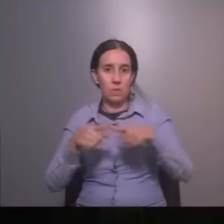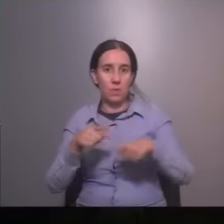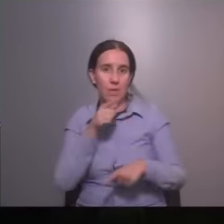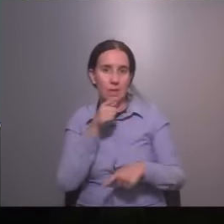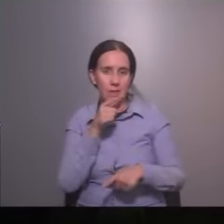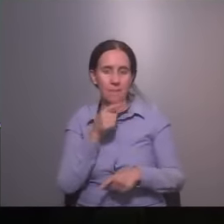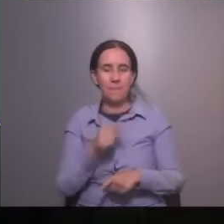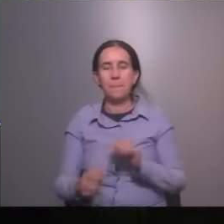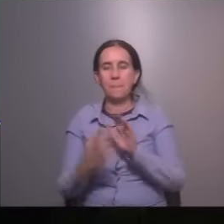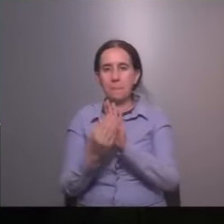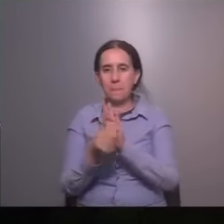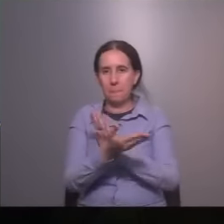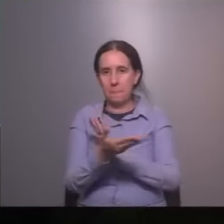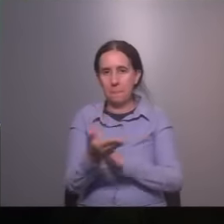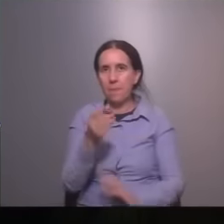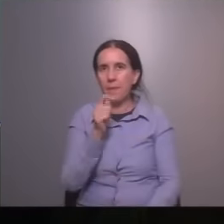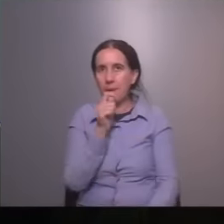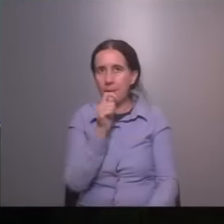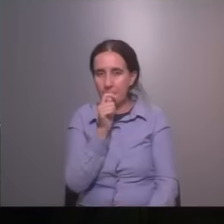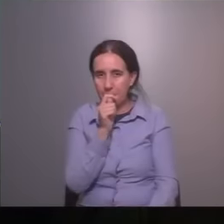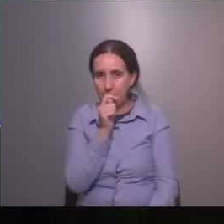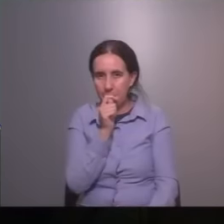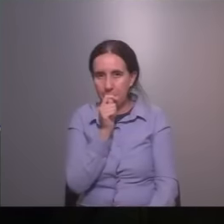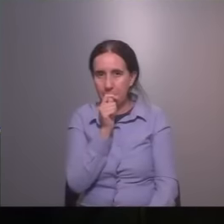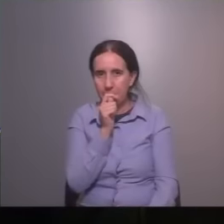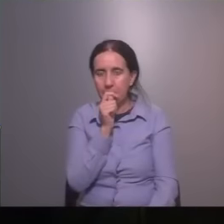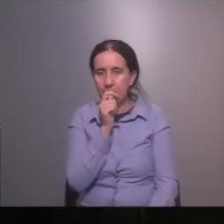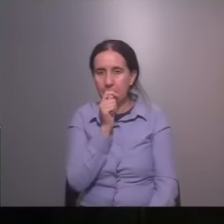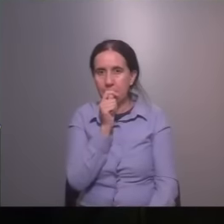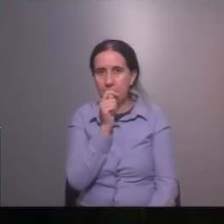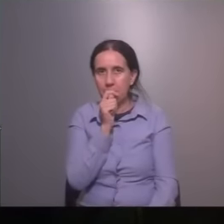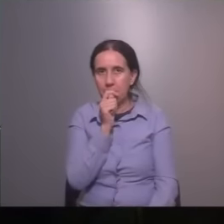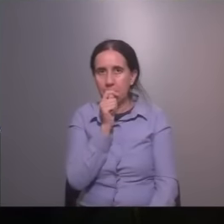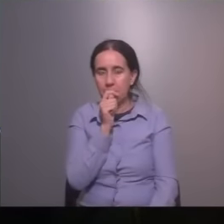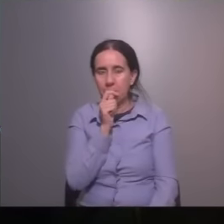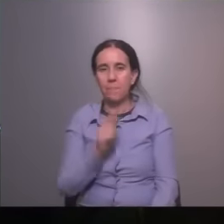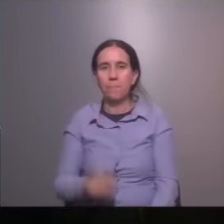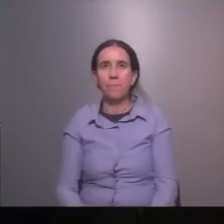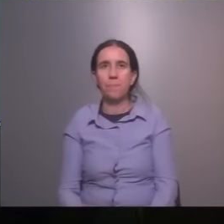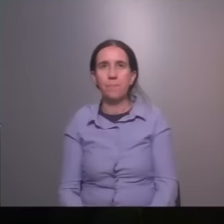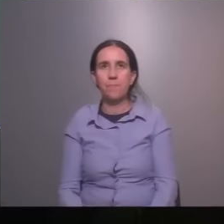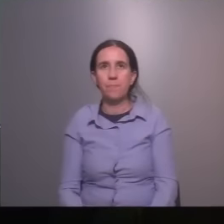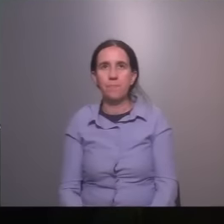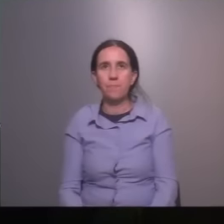In nomine Patris et Filii et Spiritus Sancti.